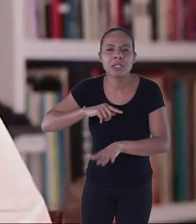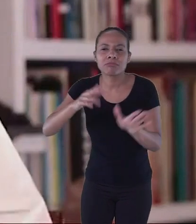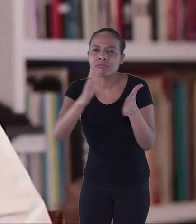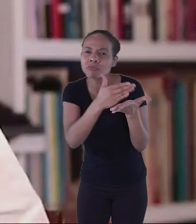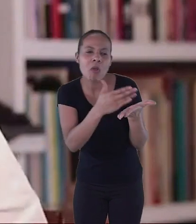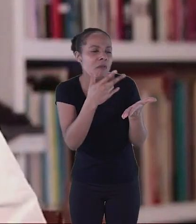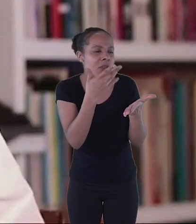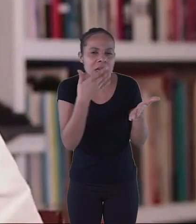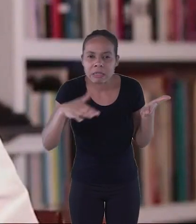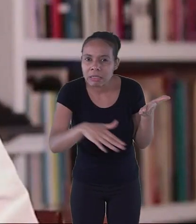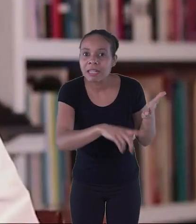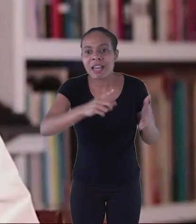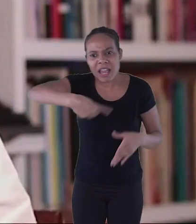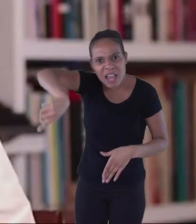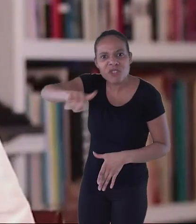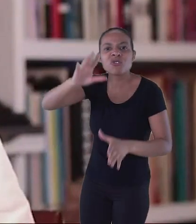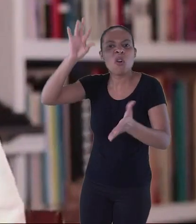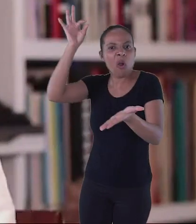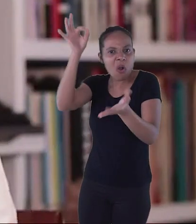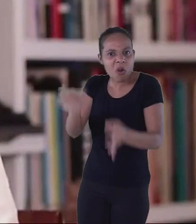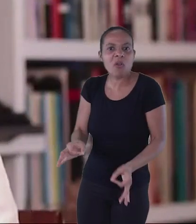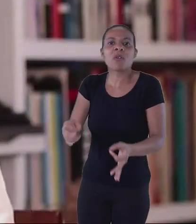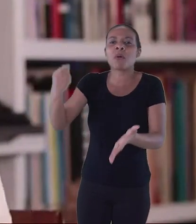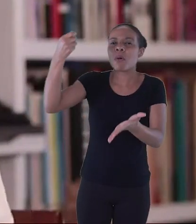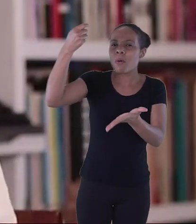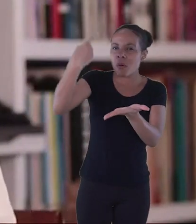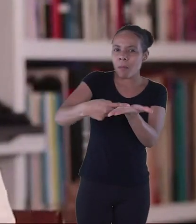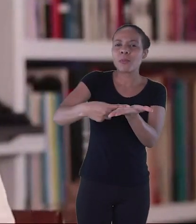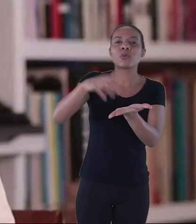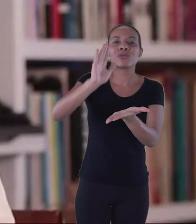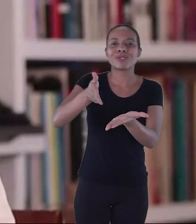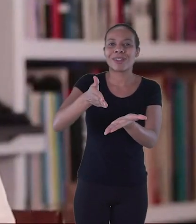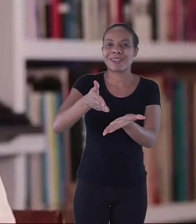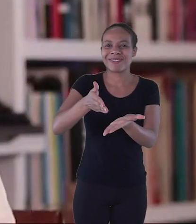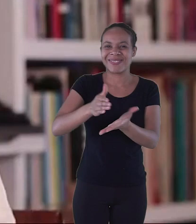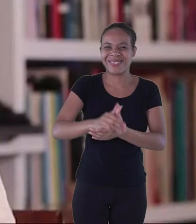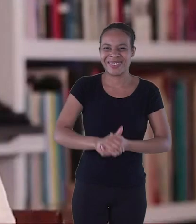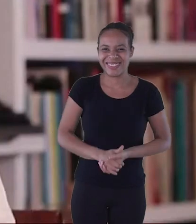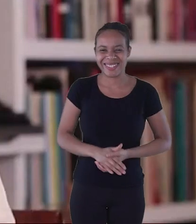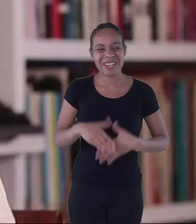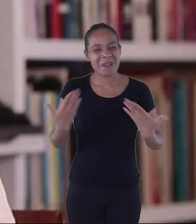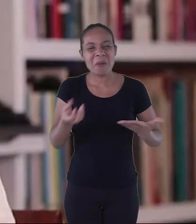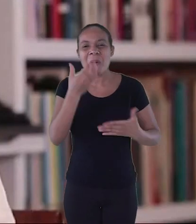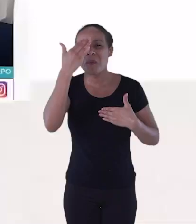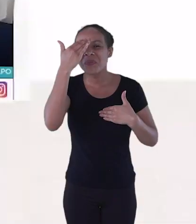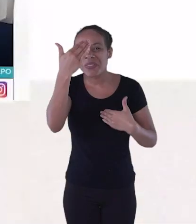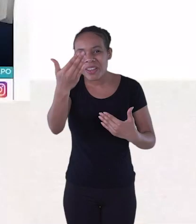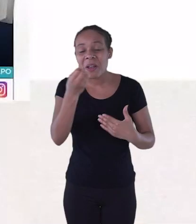Muito obrigado, uma boa noite e até a próxima.